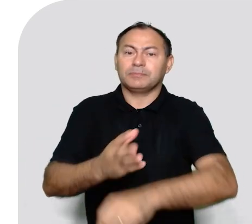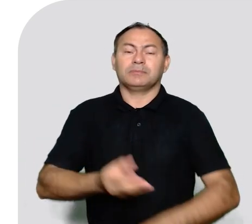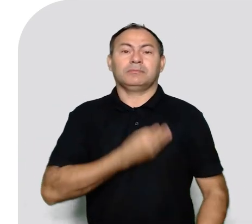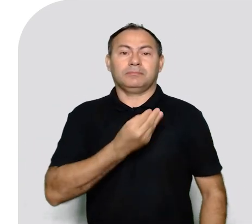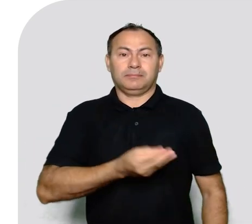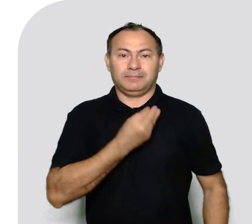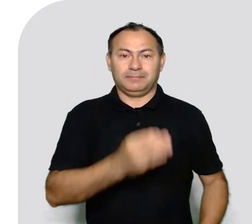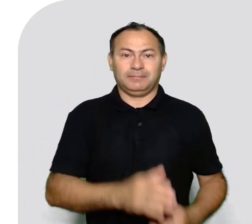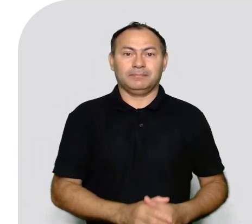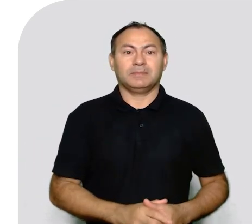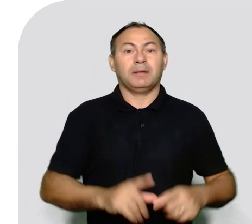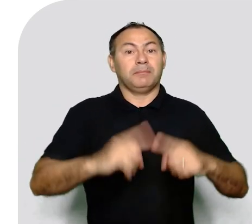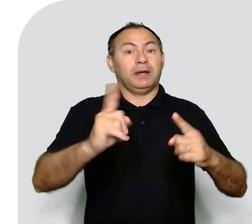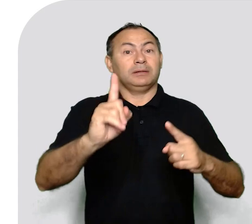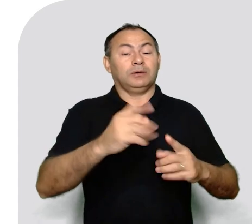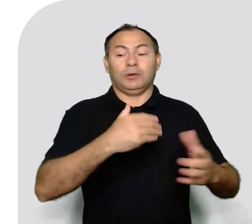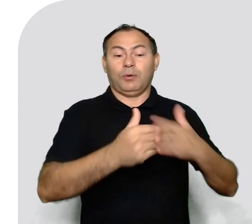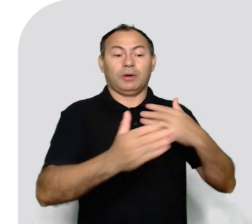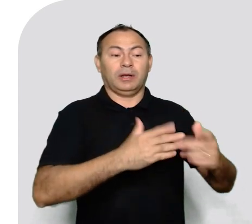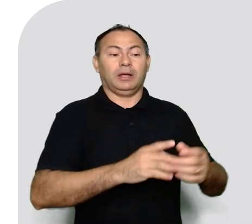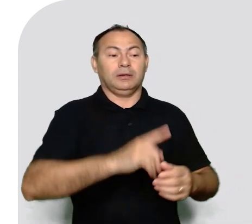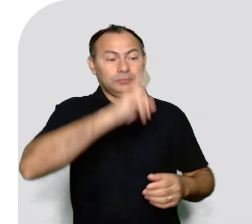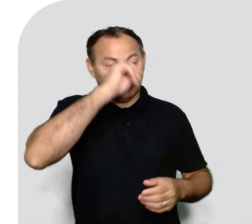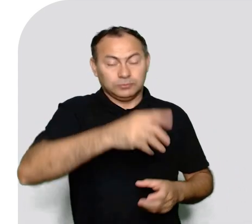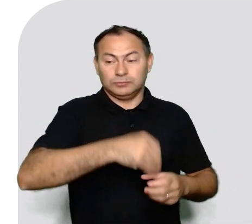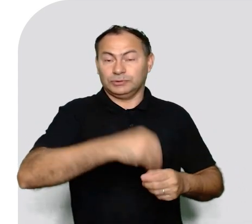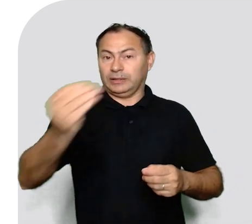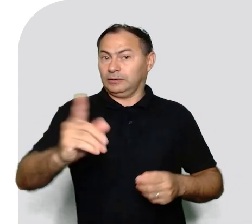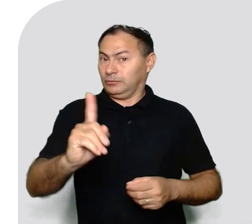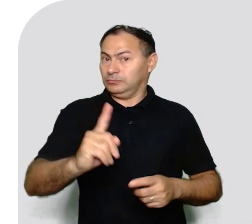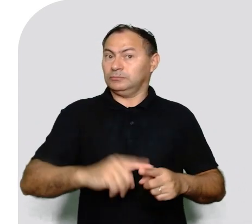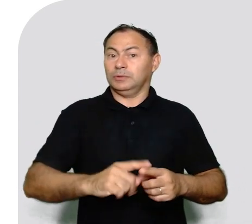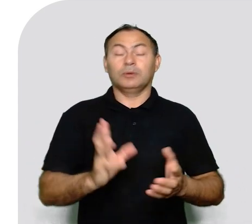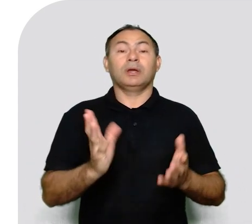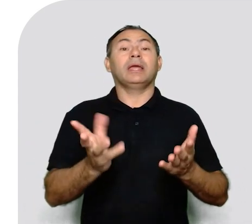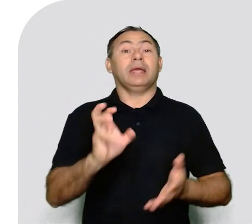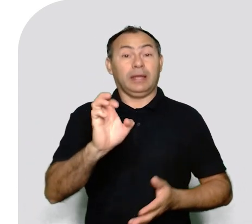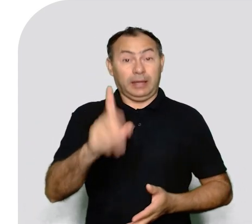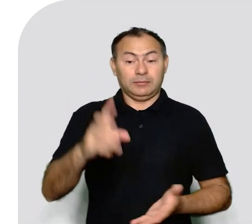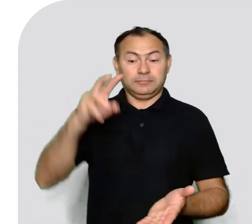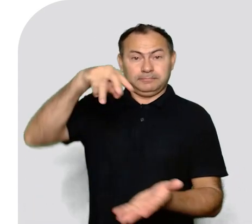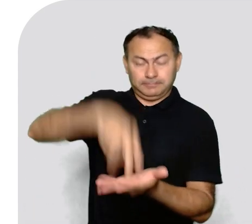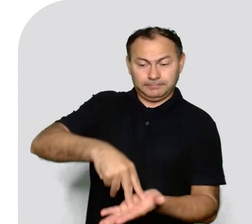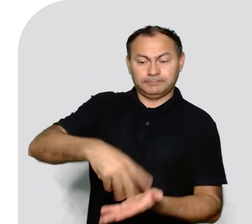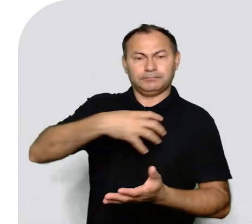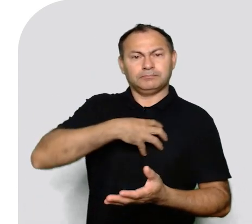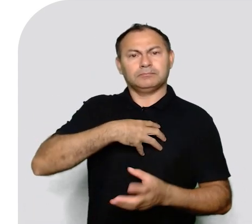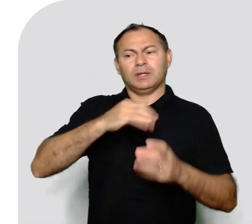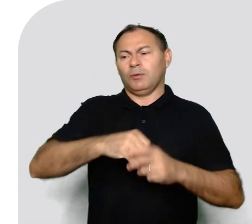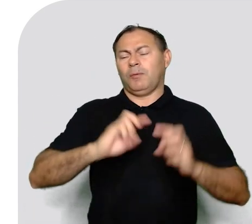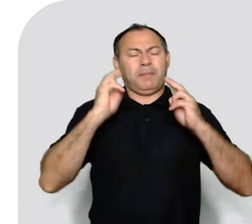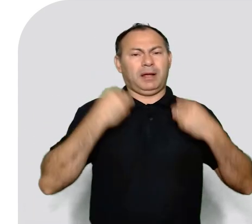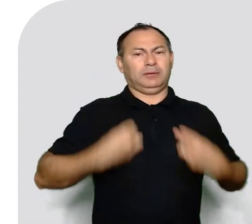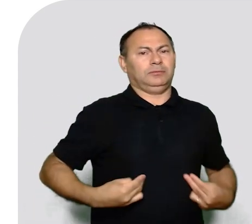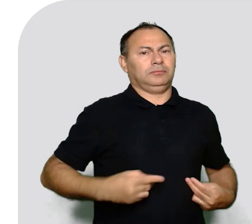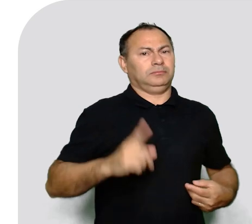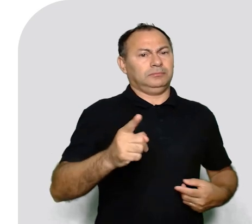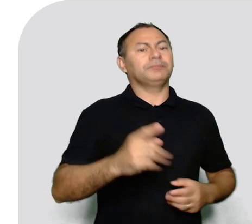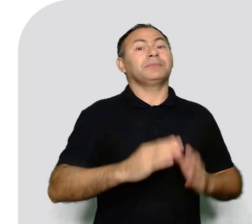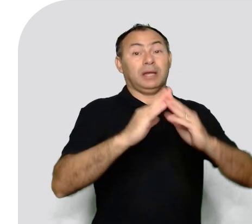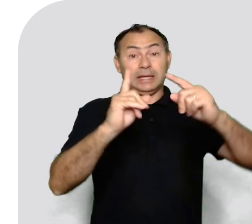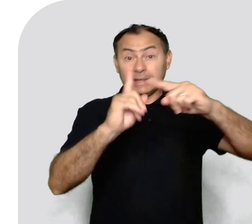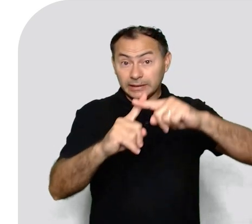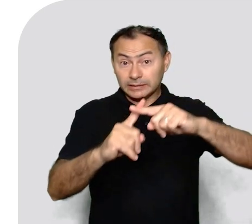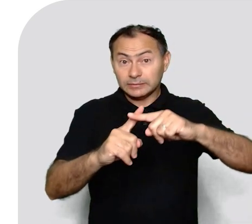da vida, mas não em qualquer domínio externo, atuando com meios meramente humanos.